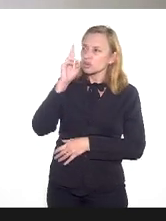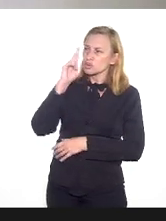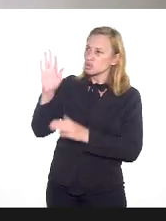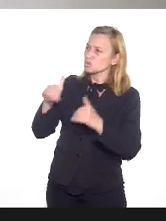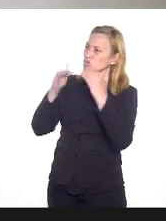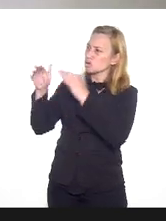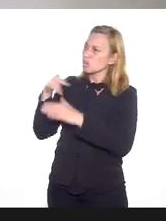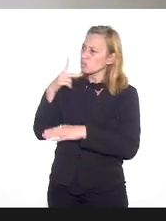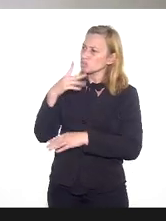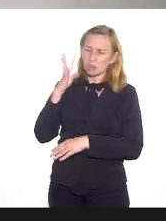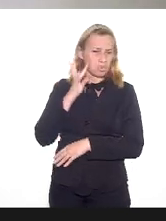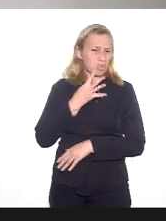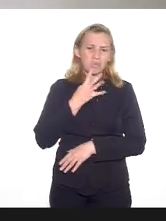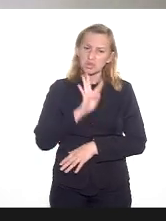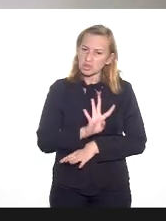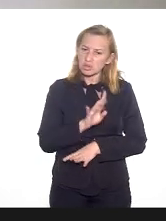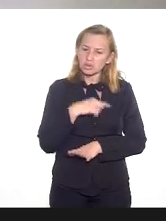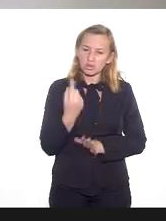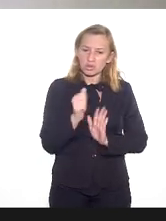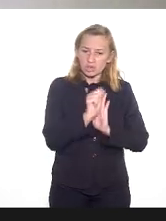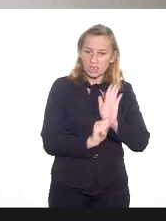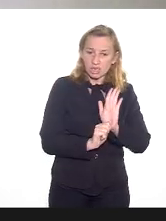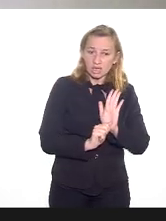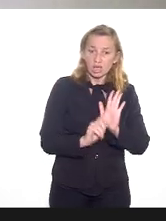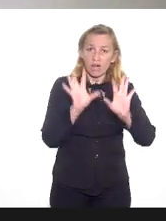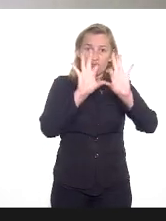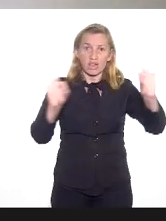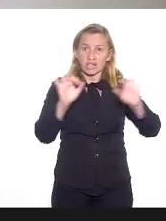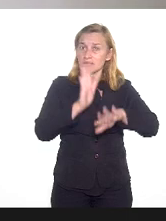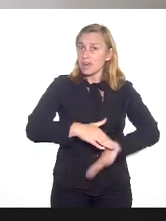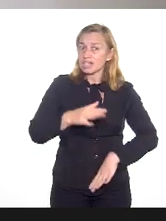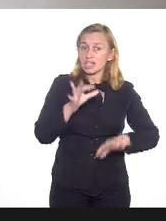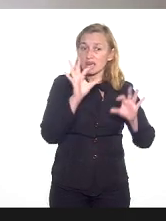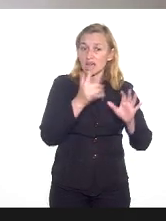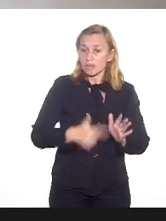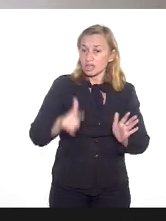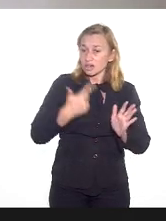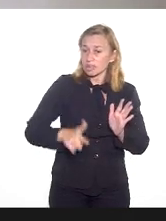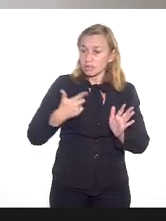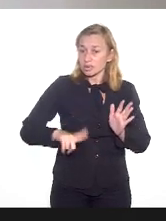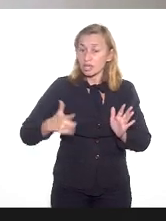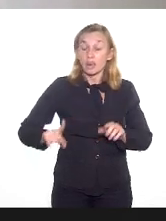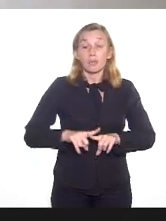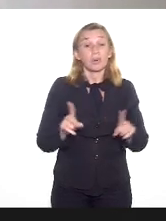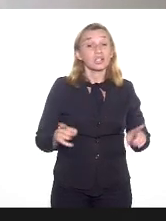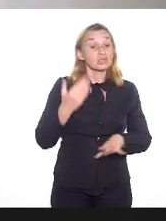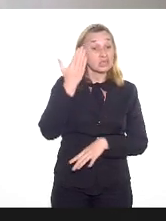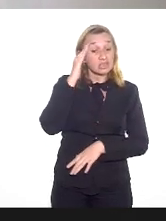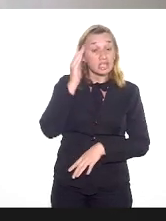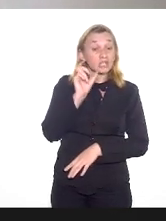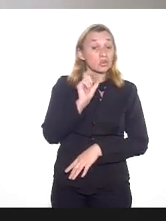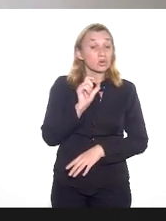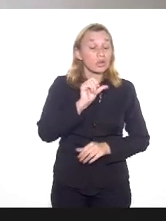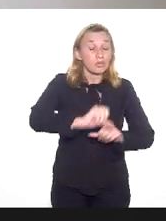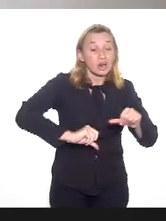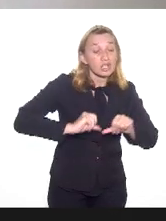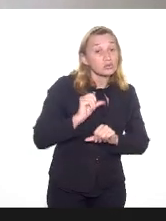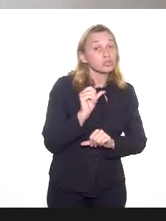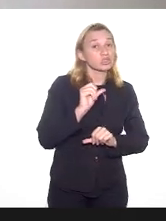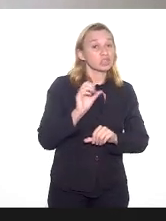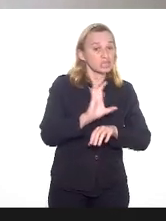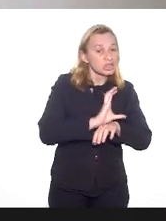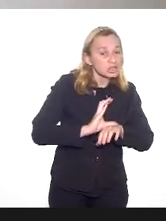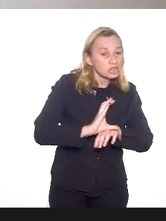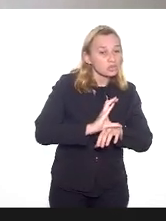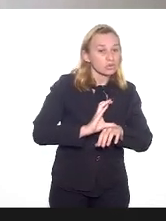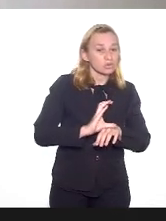no nosso relatório. Talvez seja uma das frases que está mais repetida. Só que compreende, pelas mudanças na instituição,